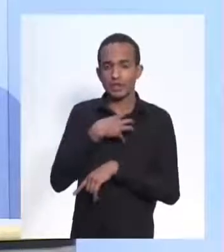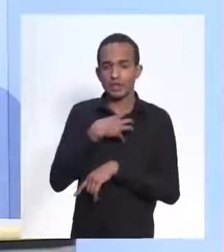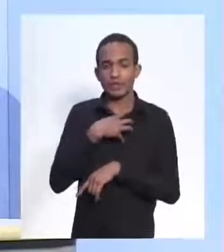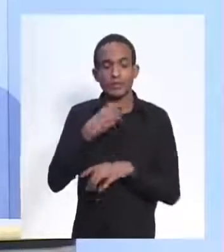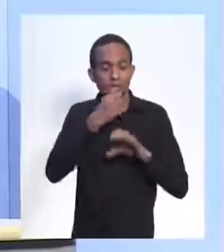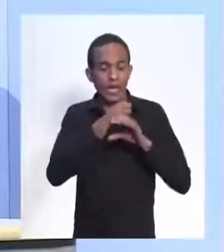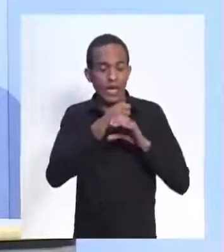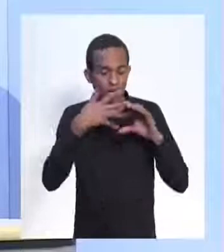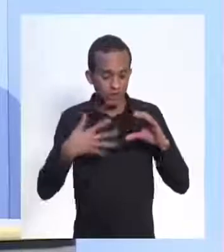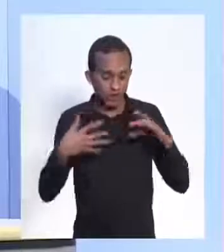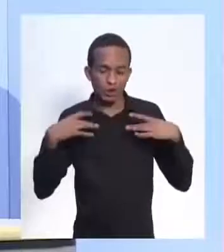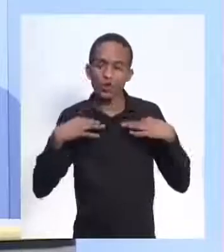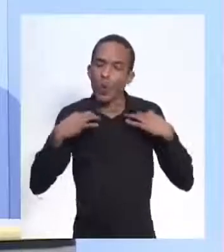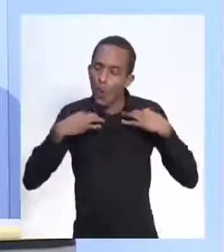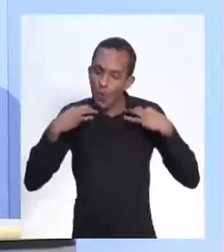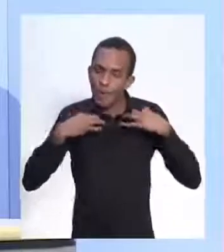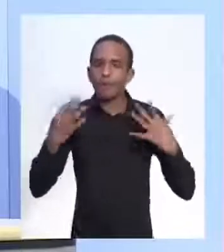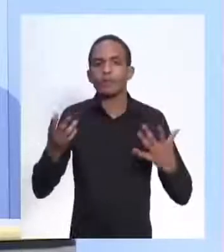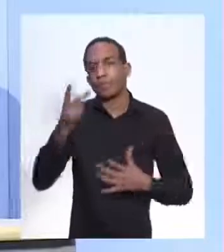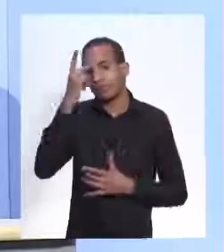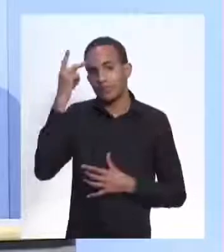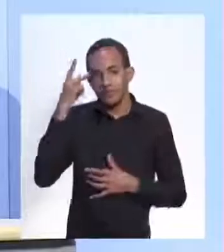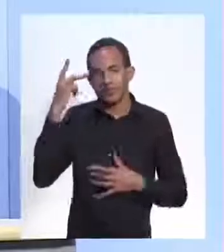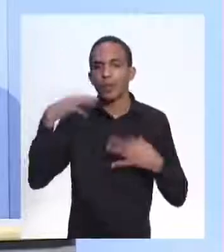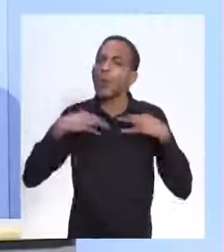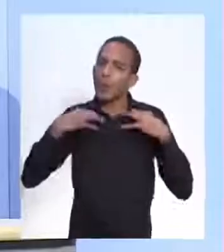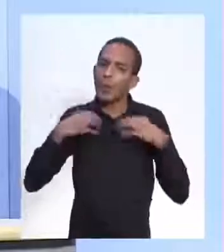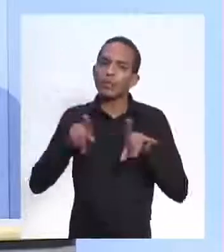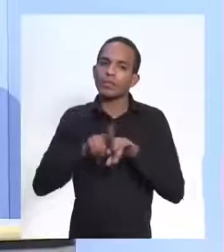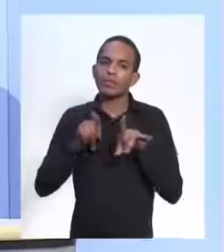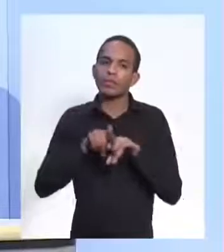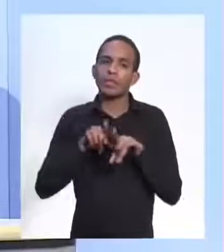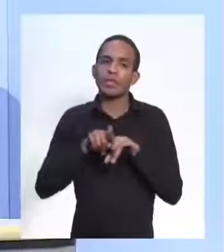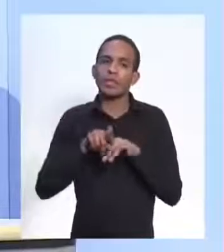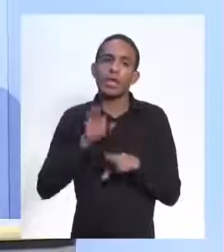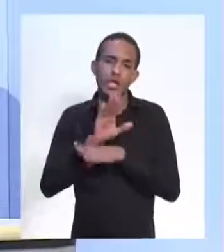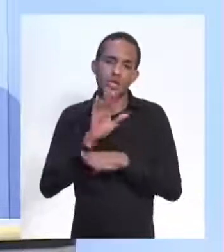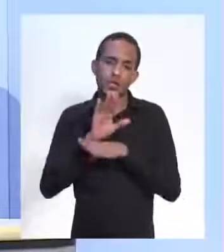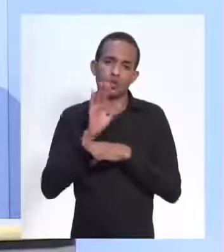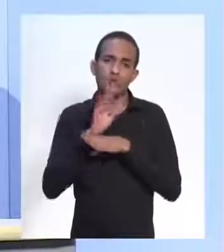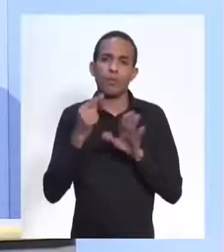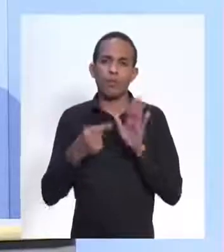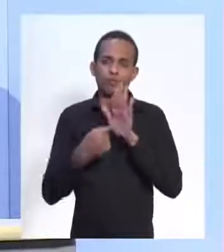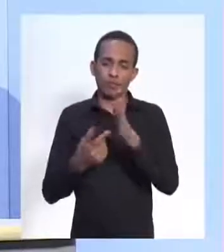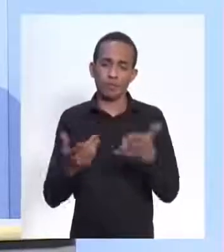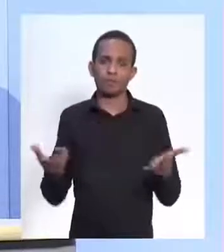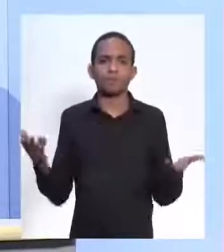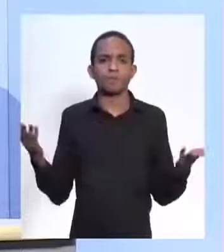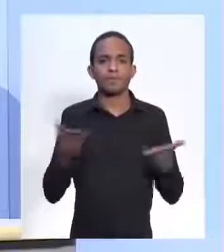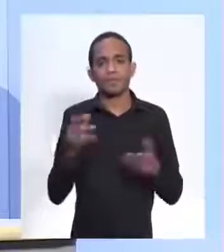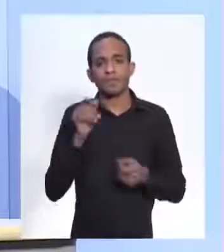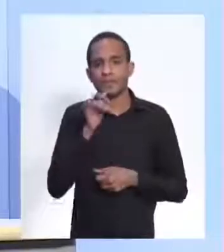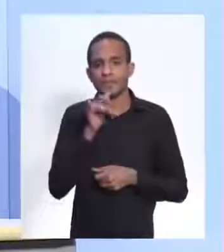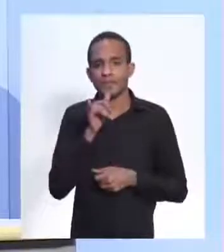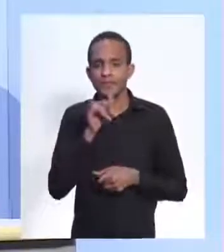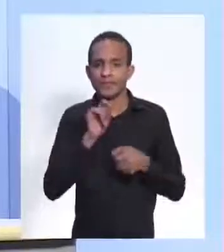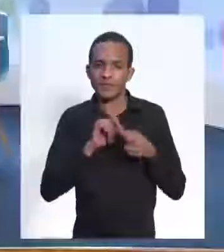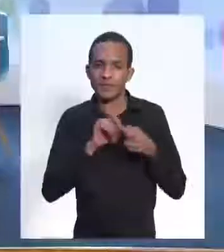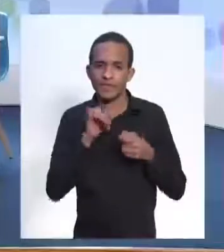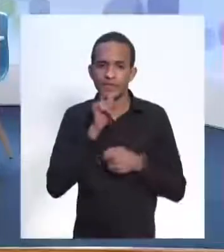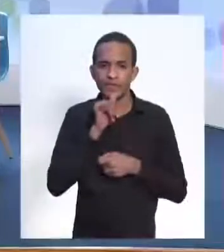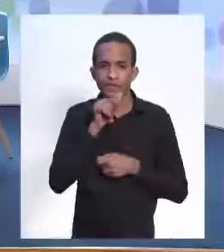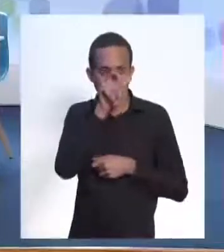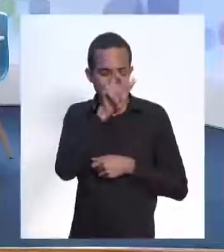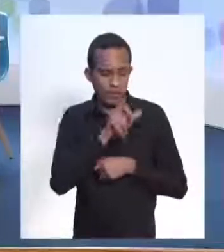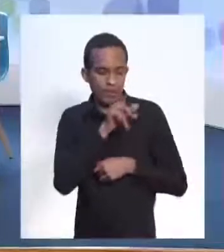da característica, né, da pessoa, a roupa acaba emprestando um pouco essa característica, tá? Vamos fazer aqui uma observação. A